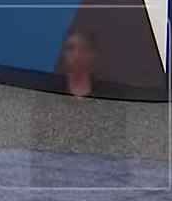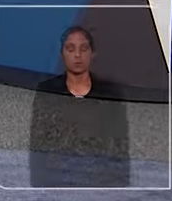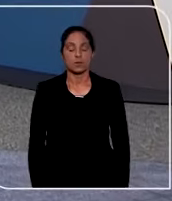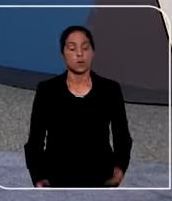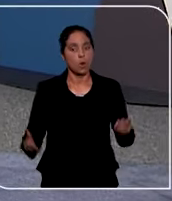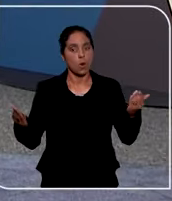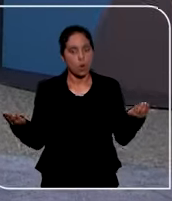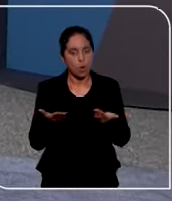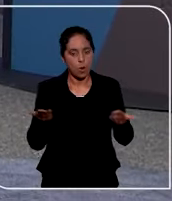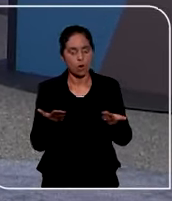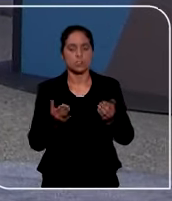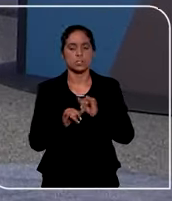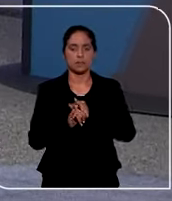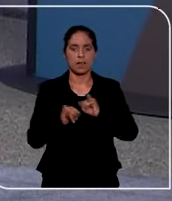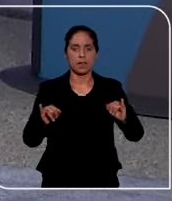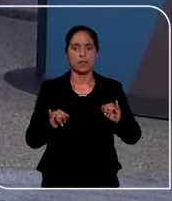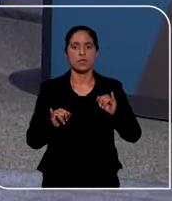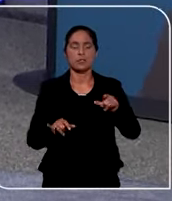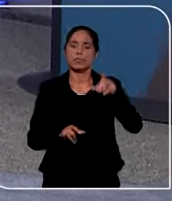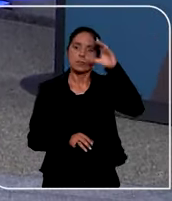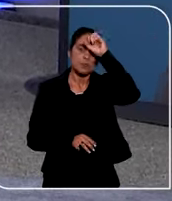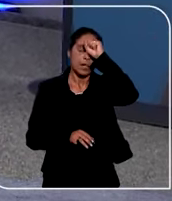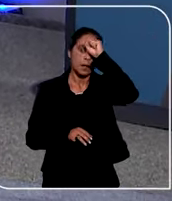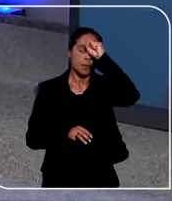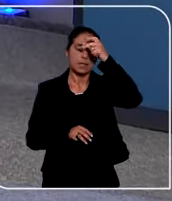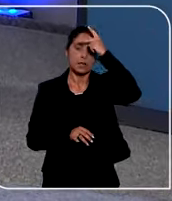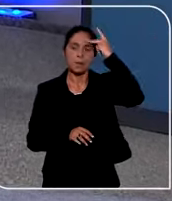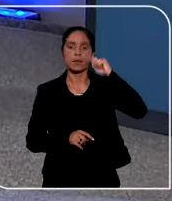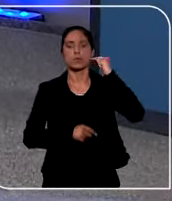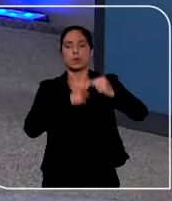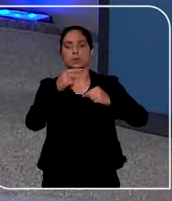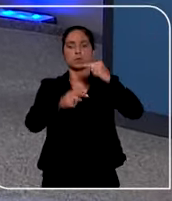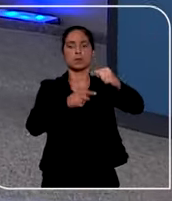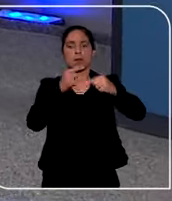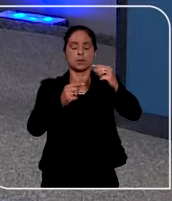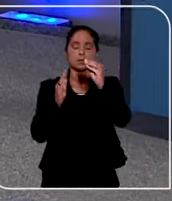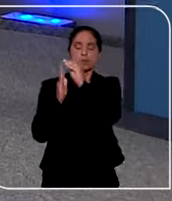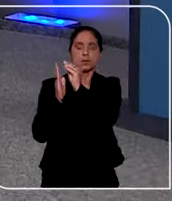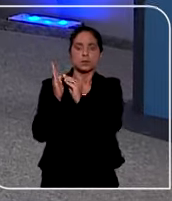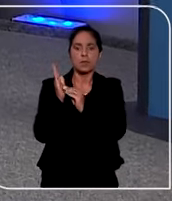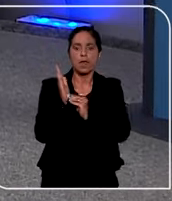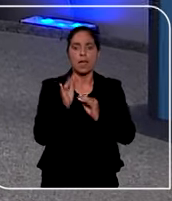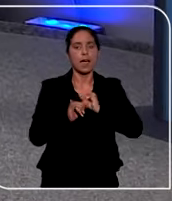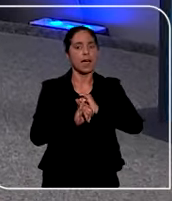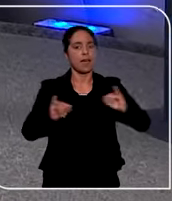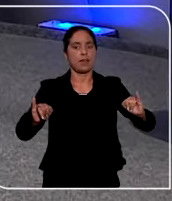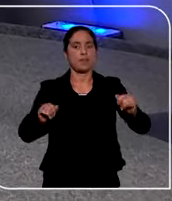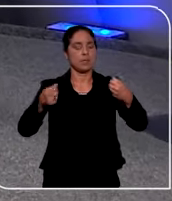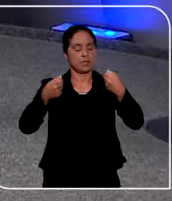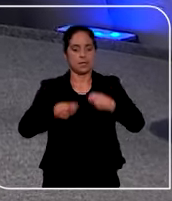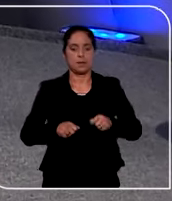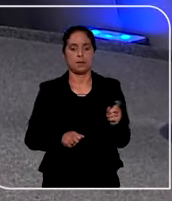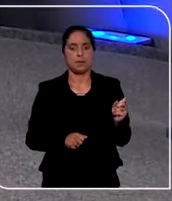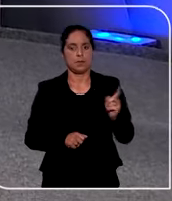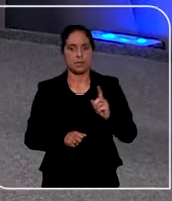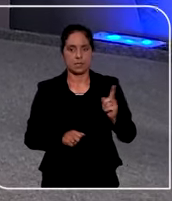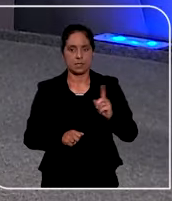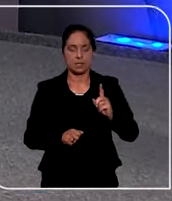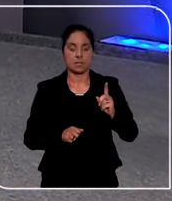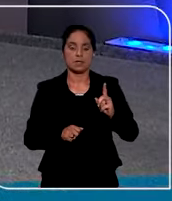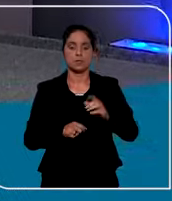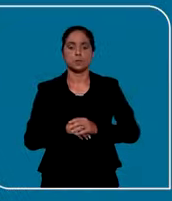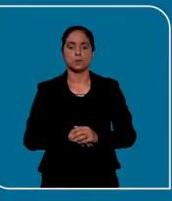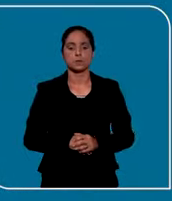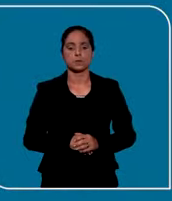notícias no programa de hoje você vai ver herdeiro não precisa justificar ação autônoma de prestação de contas